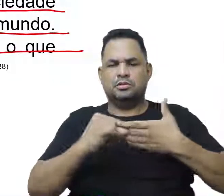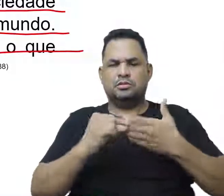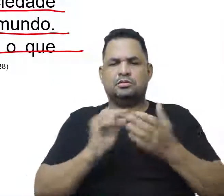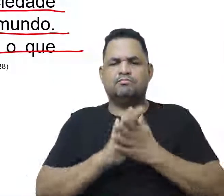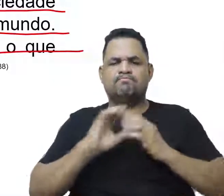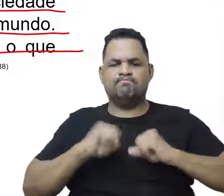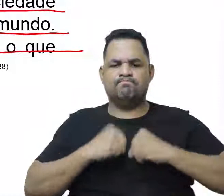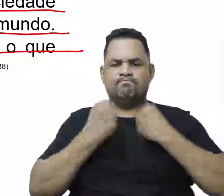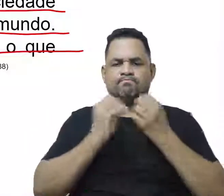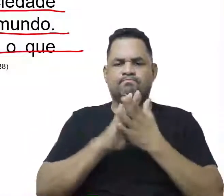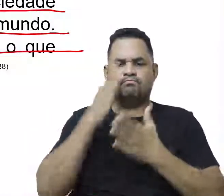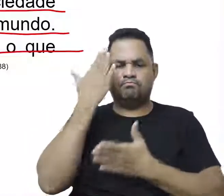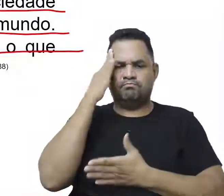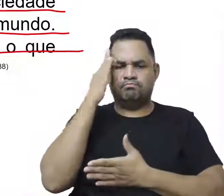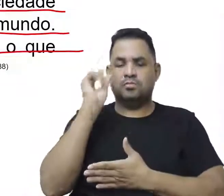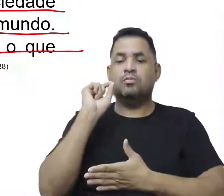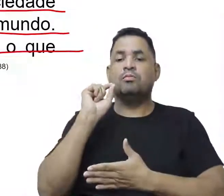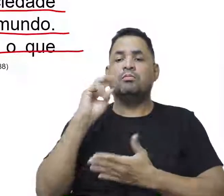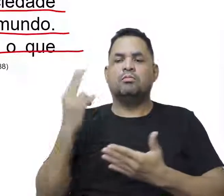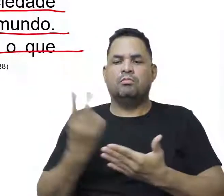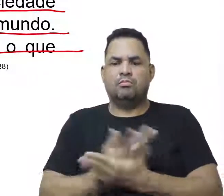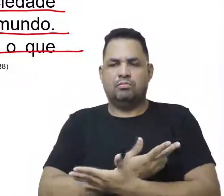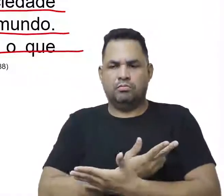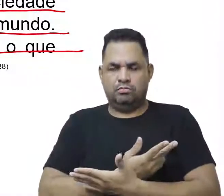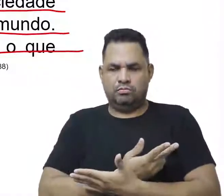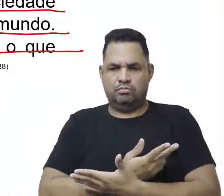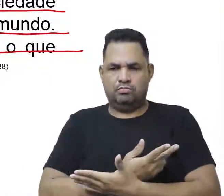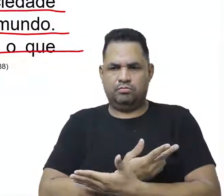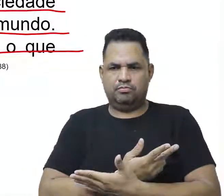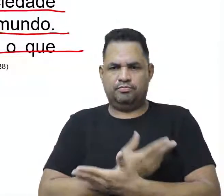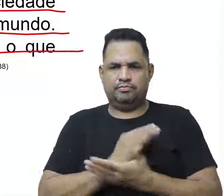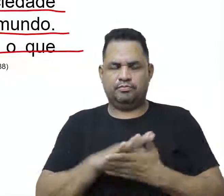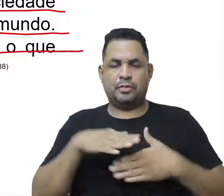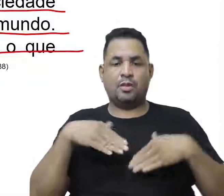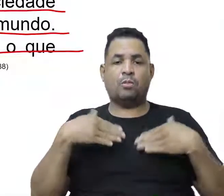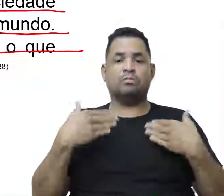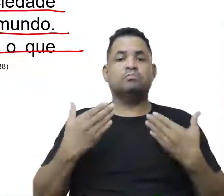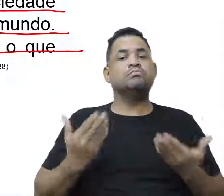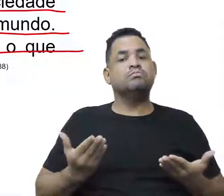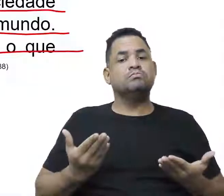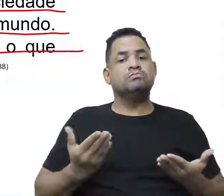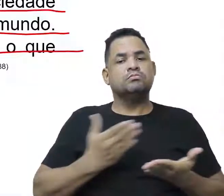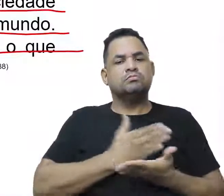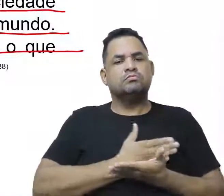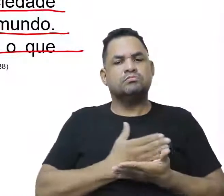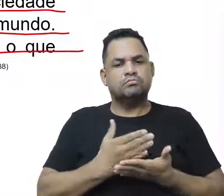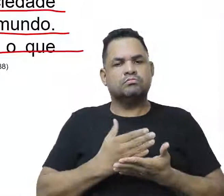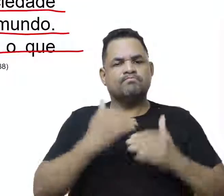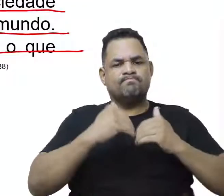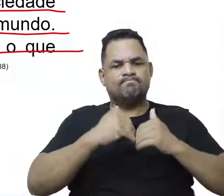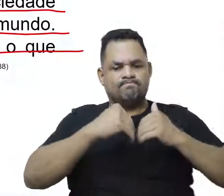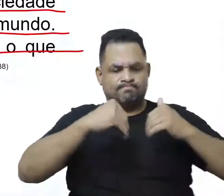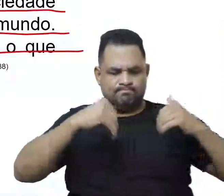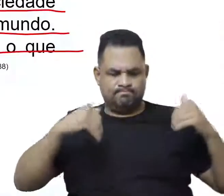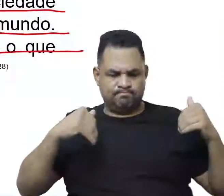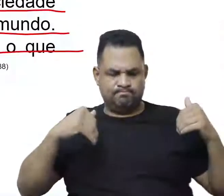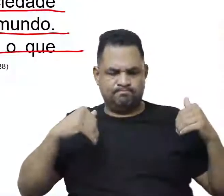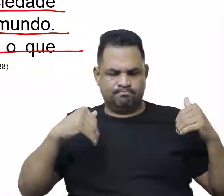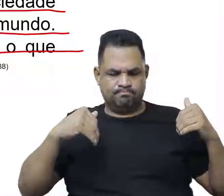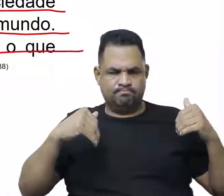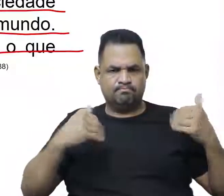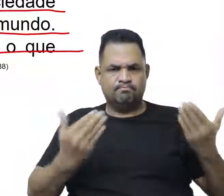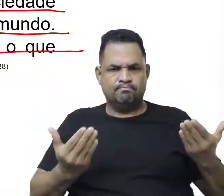entender o que estava acontecendo Então a partir dessa ruptura é essa essa